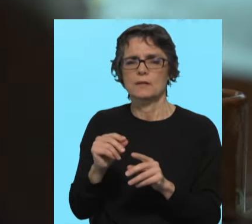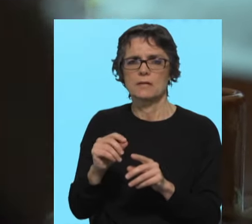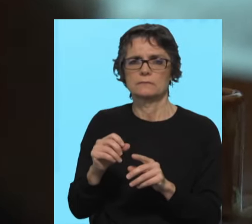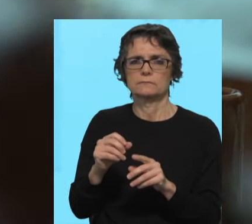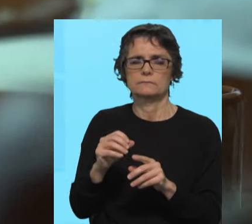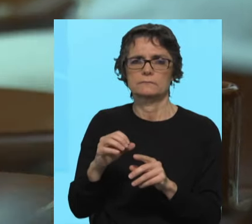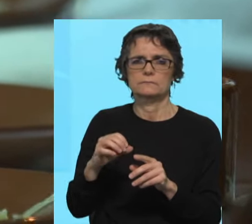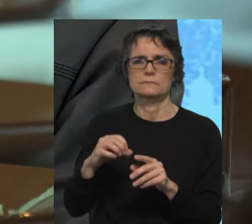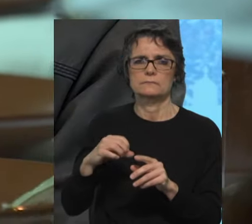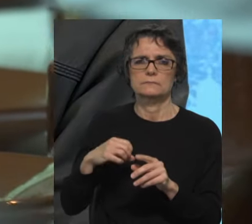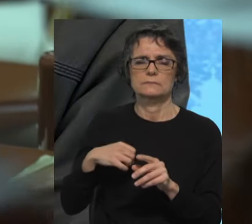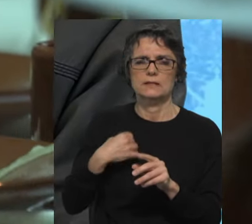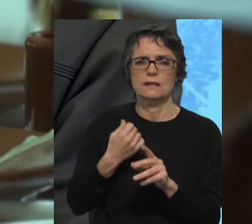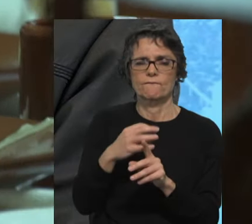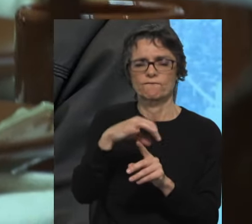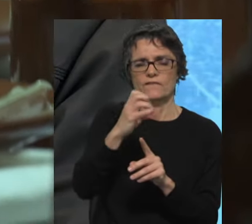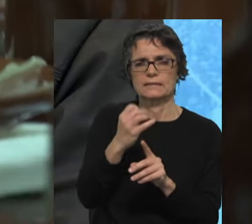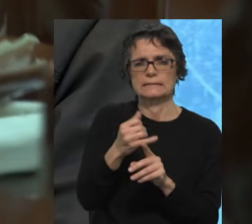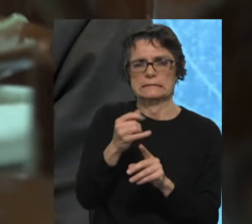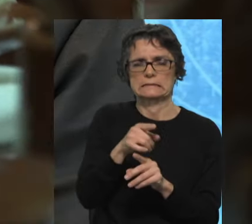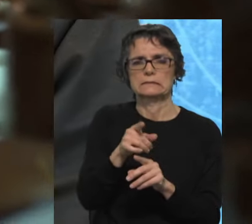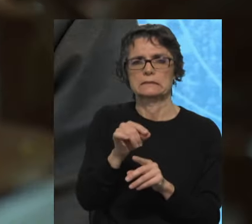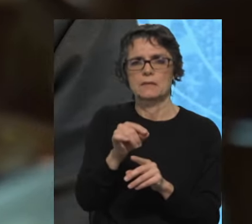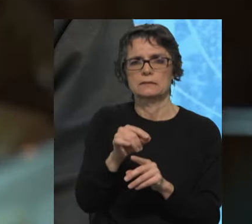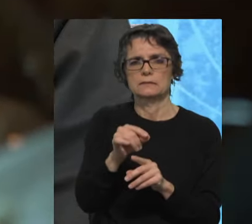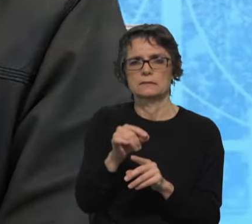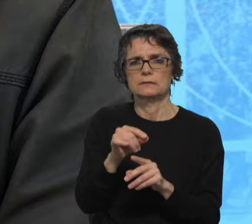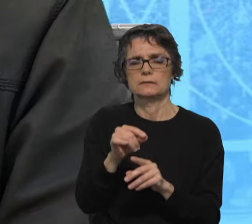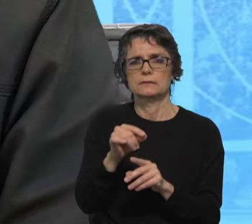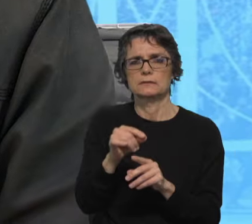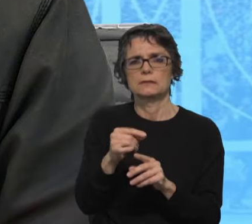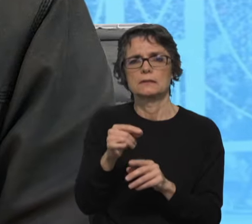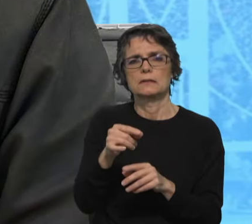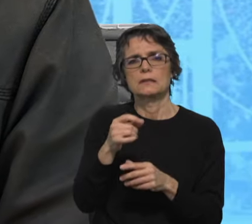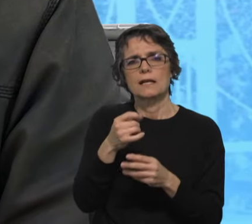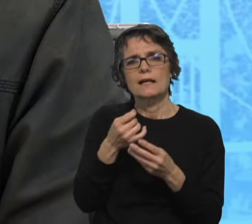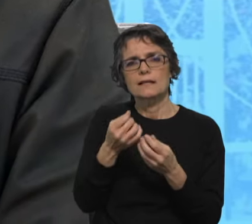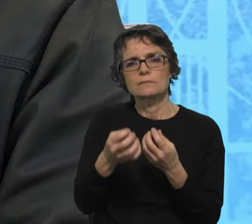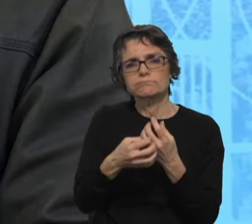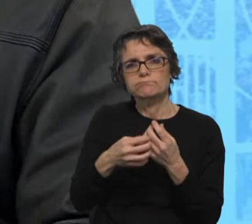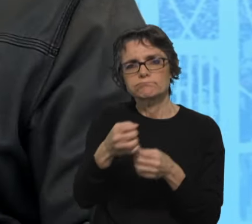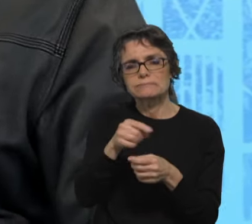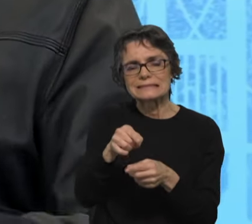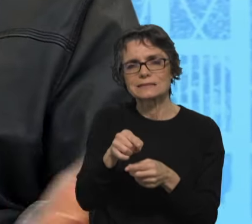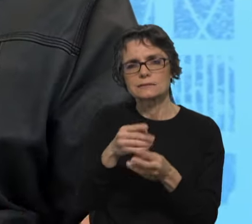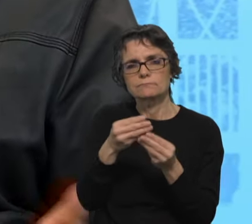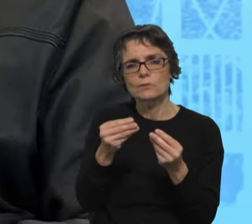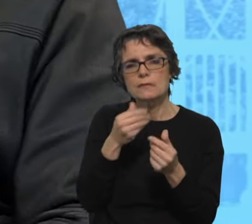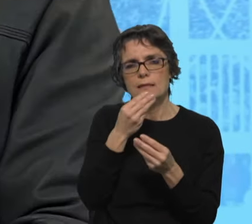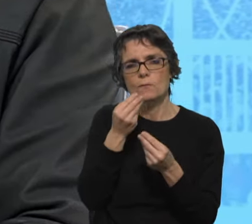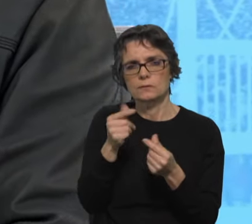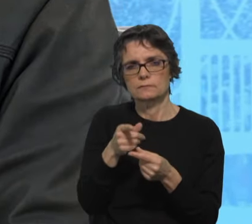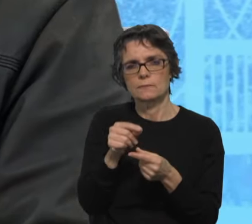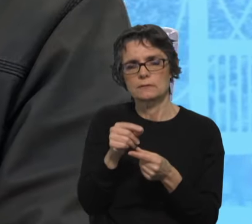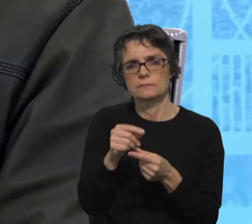portanto tudo todo chamam-lhe eles as um o esparregado das Ervas amargas eu penso e já